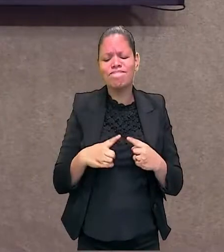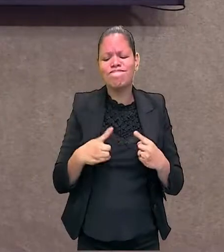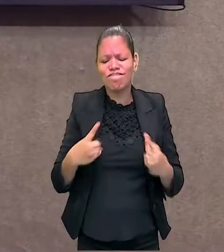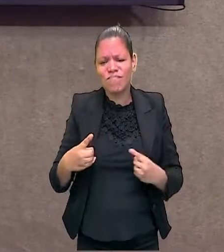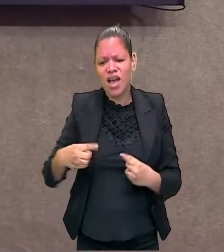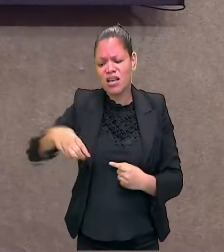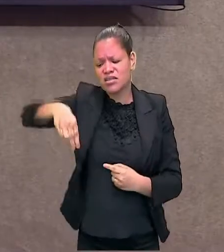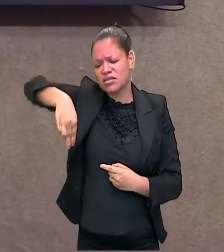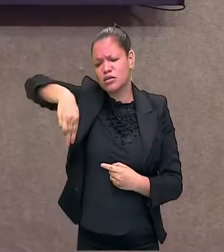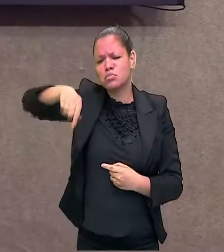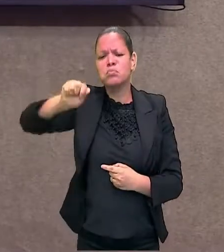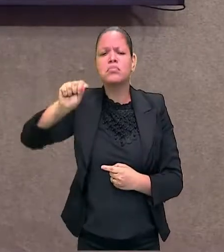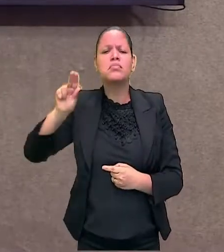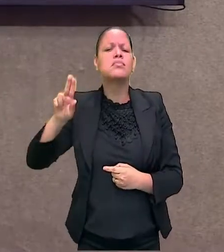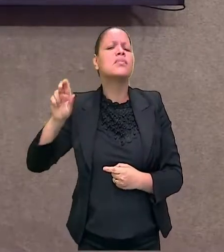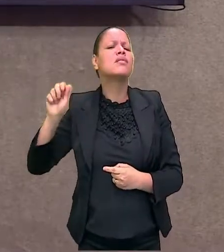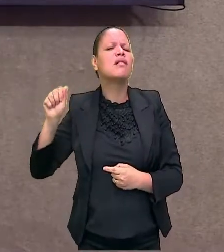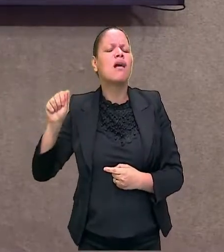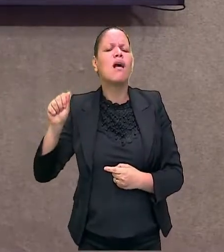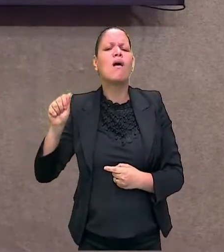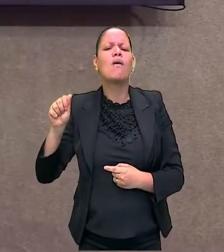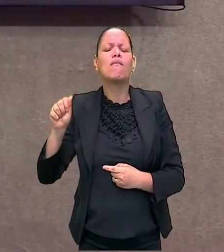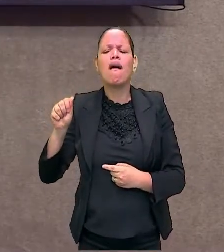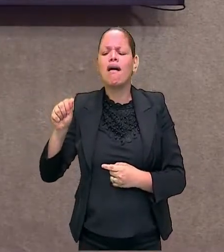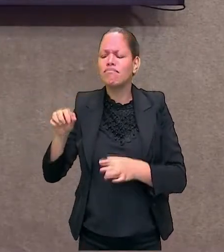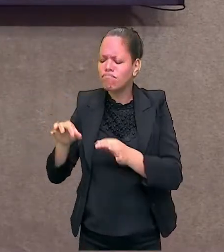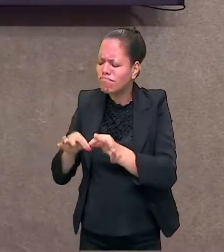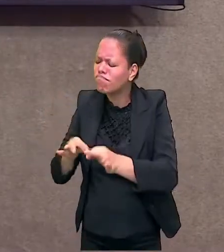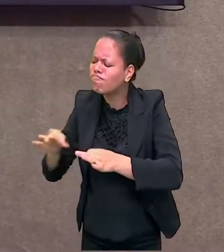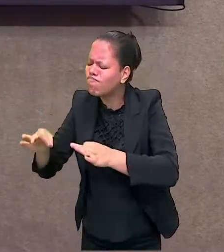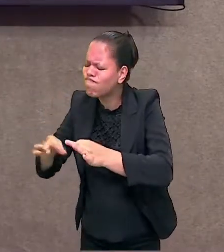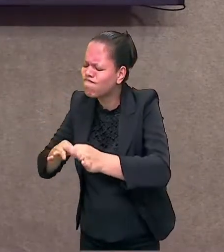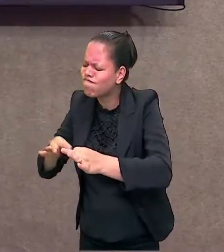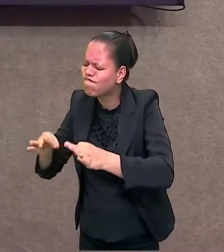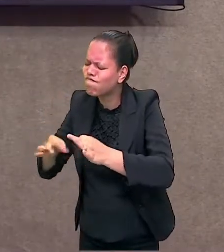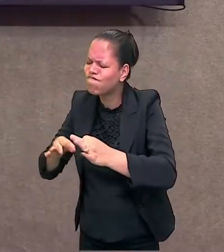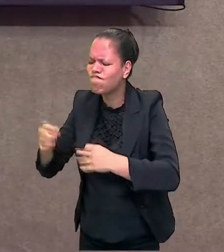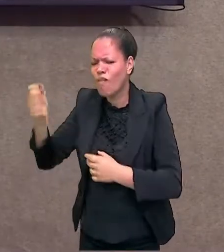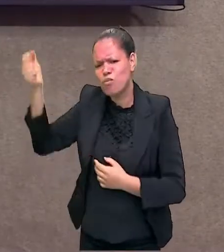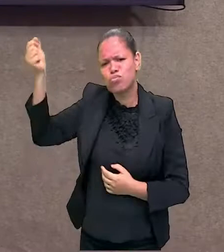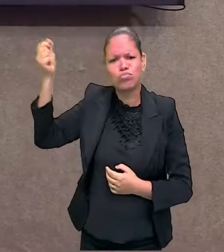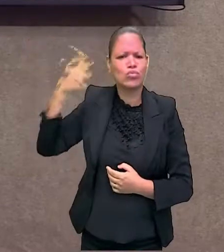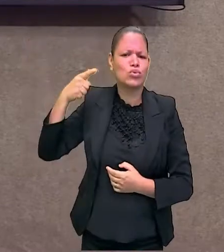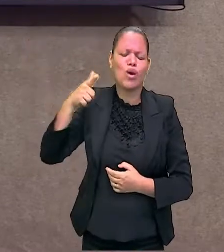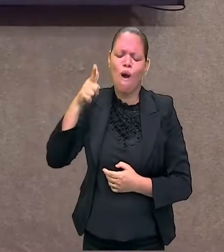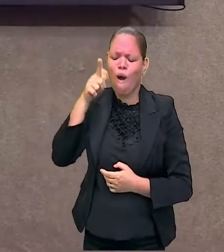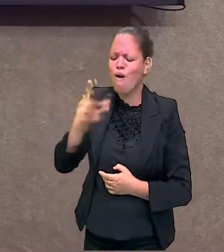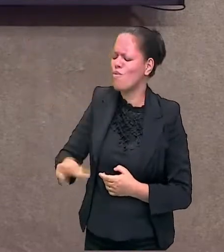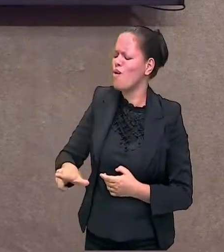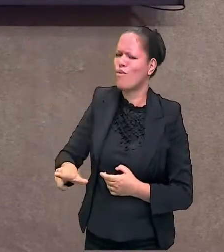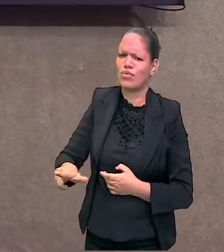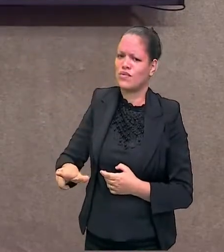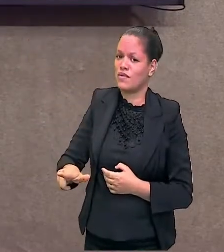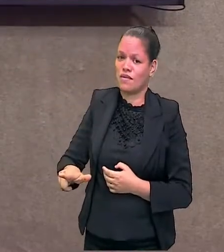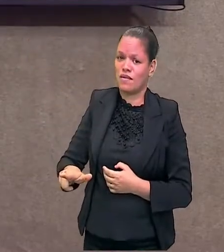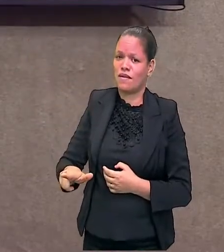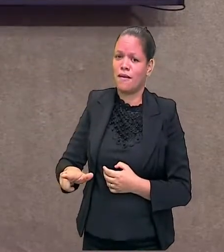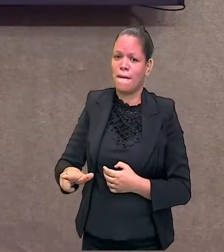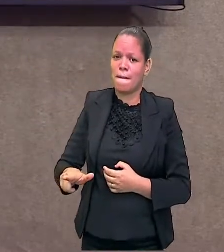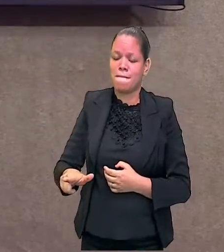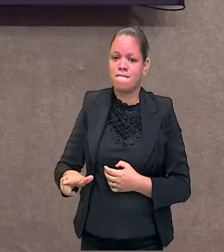o conserto do sol, e aquele homem que havia feito a quebra do sol,